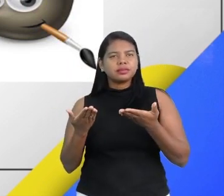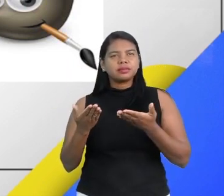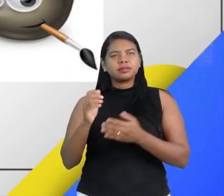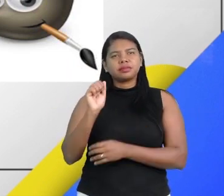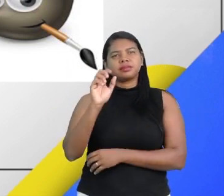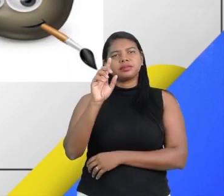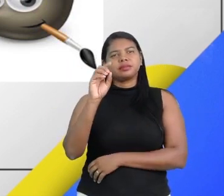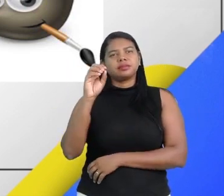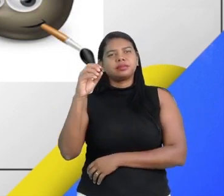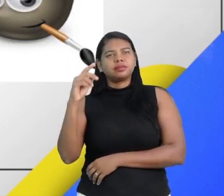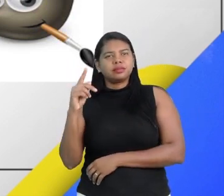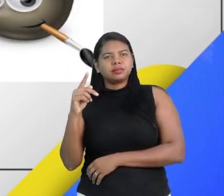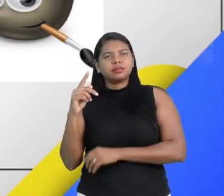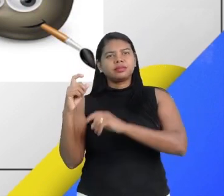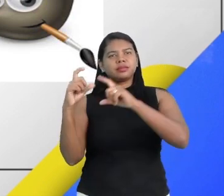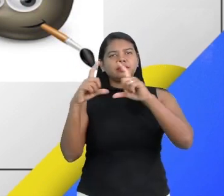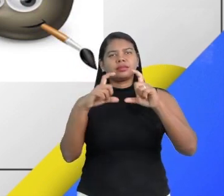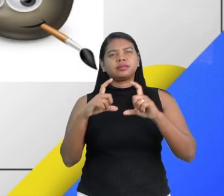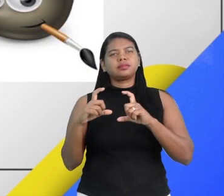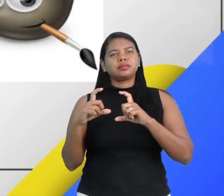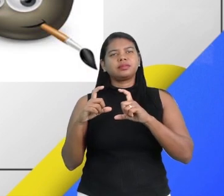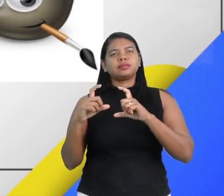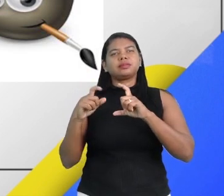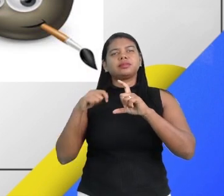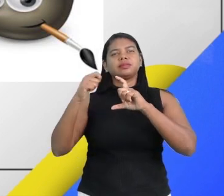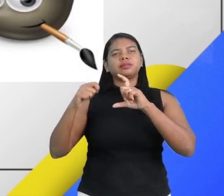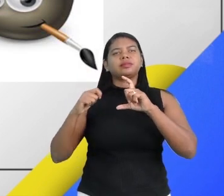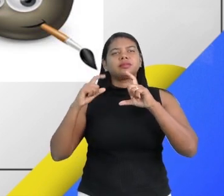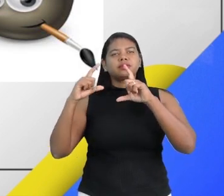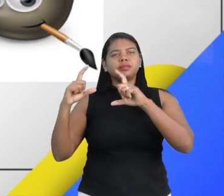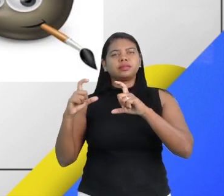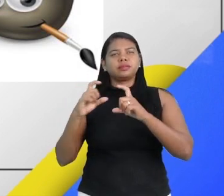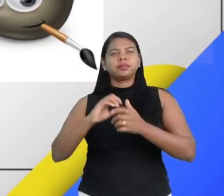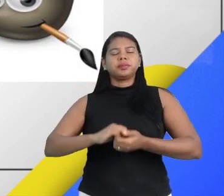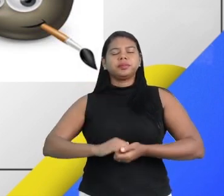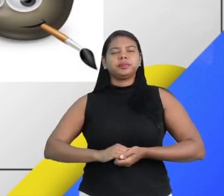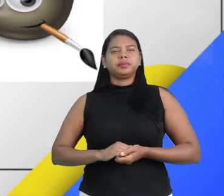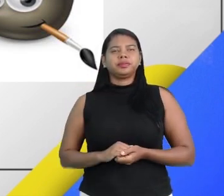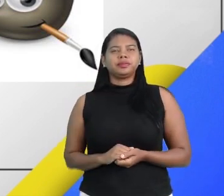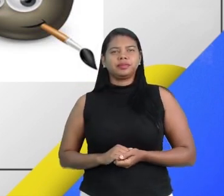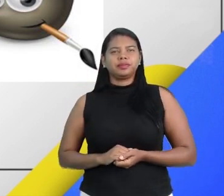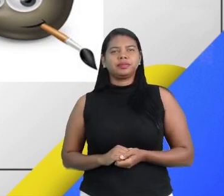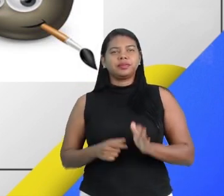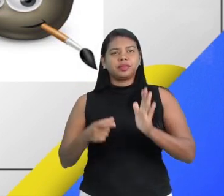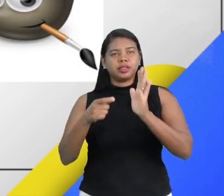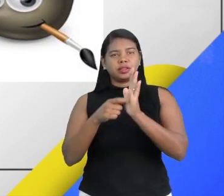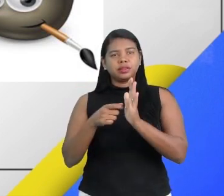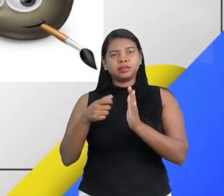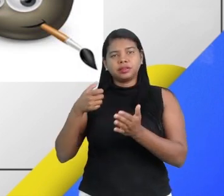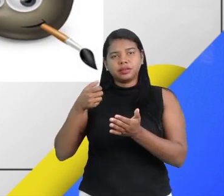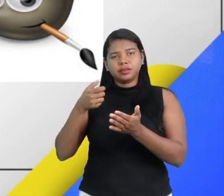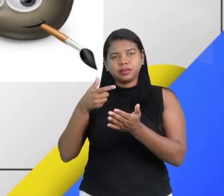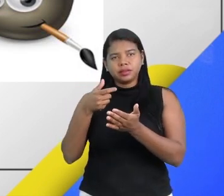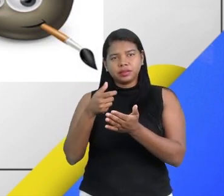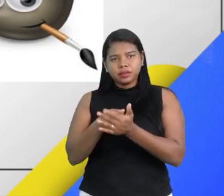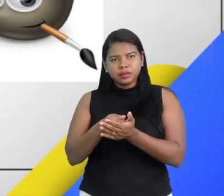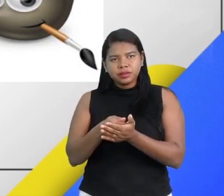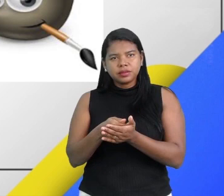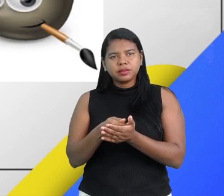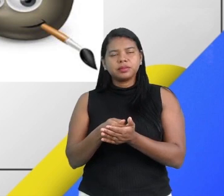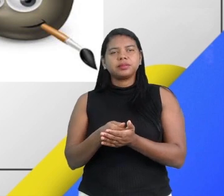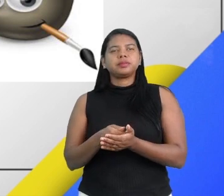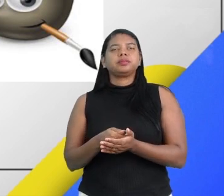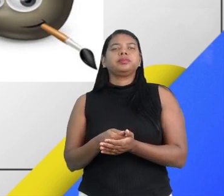Photoshop, o Photoshop. Só que o Photoshop ele é um software pago e um pouco